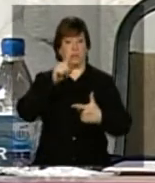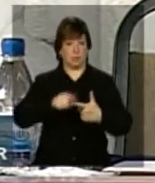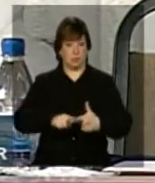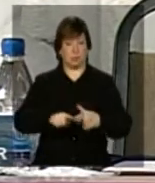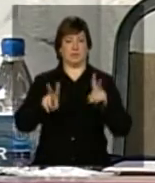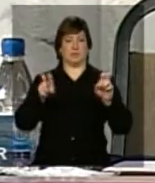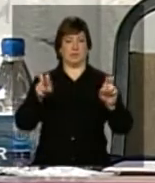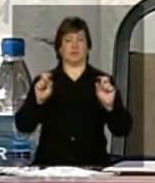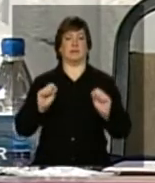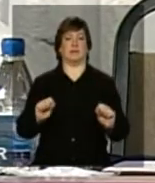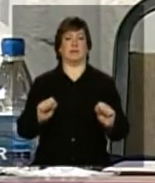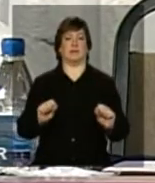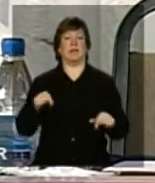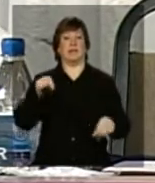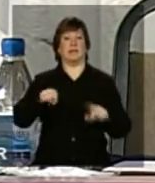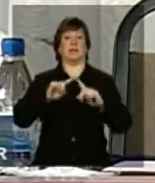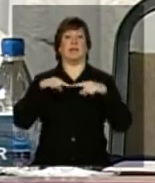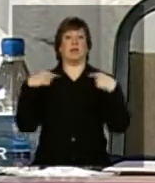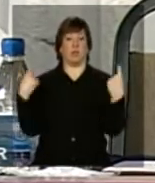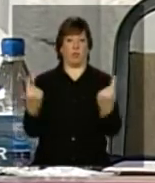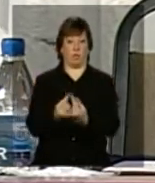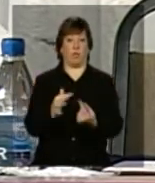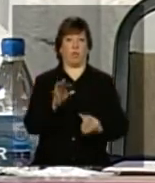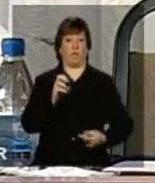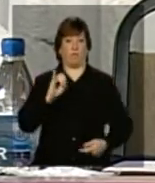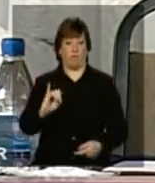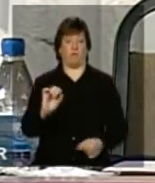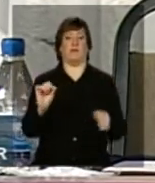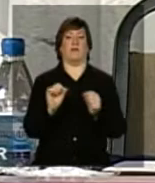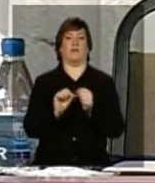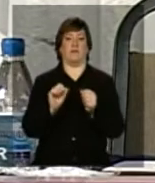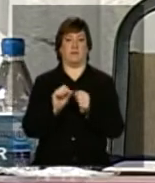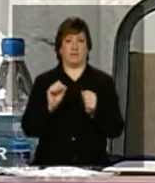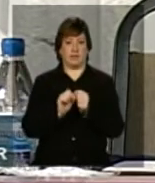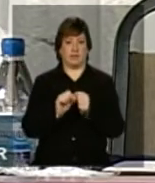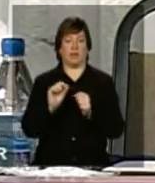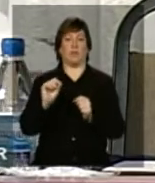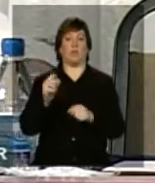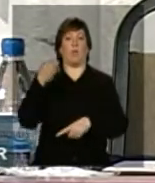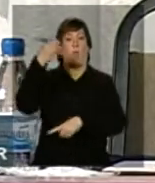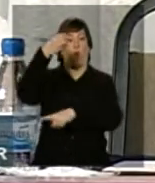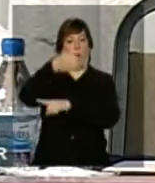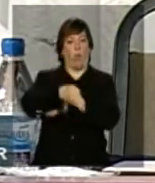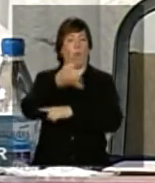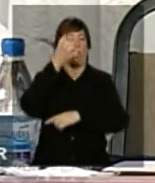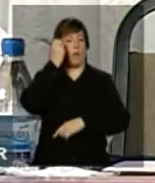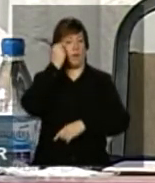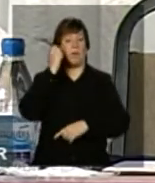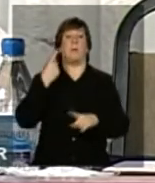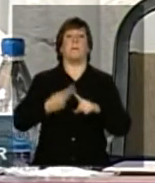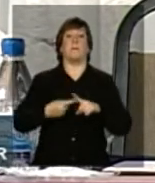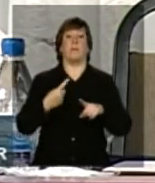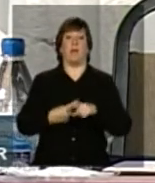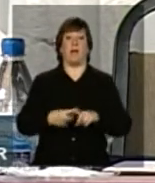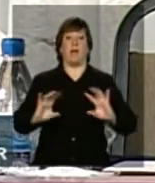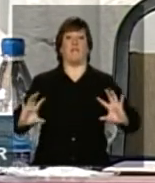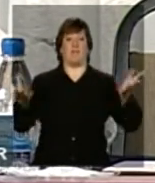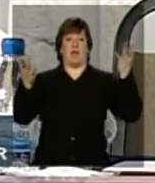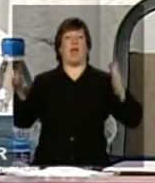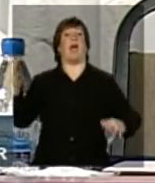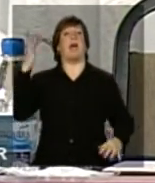questão: essa reunião foi realizada no hotel por causa do evento de